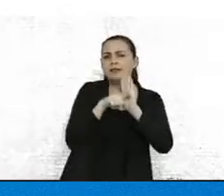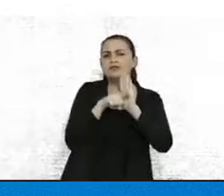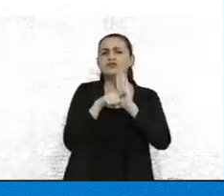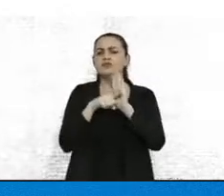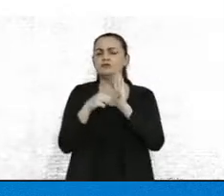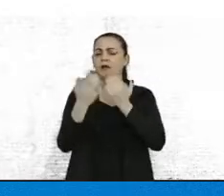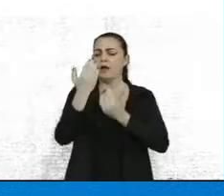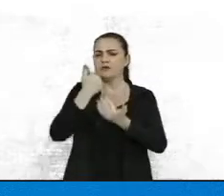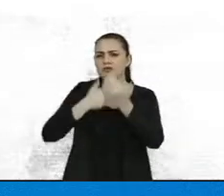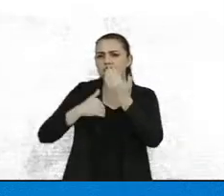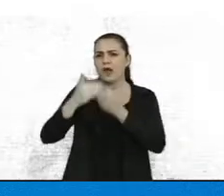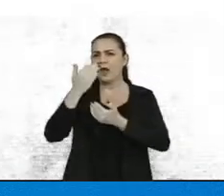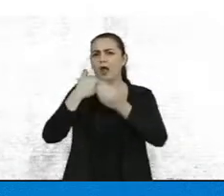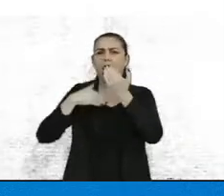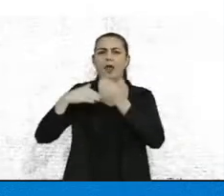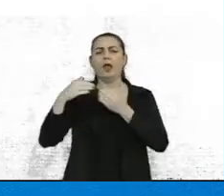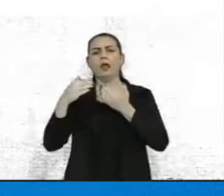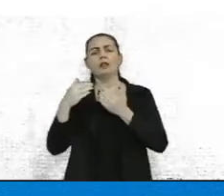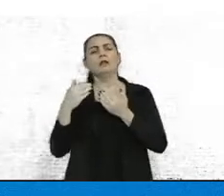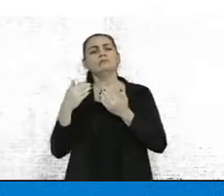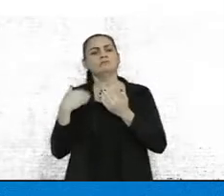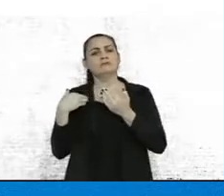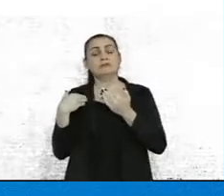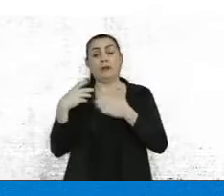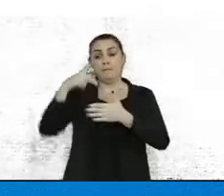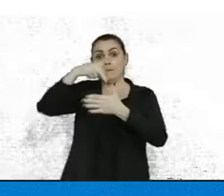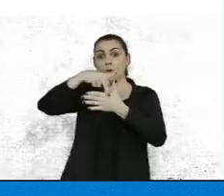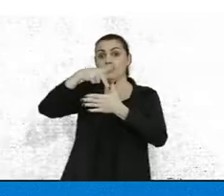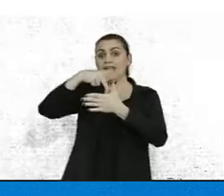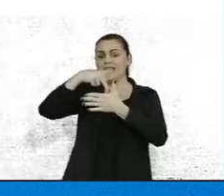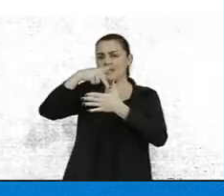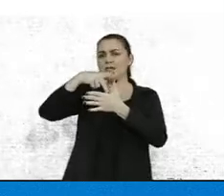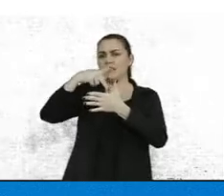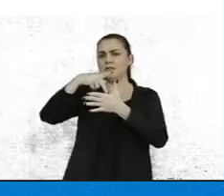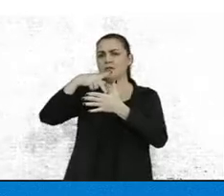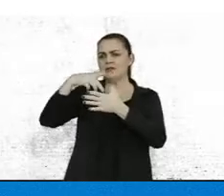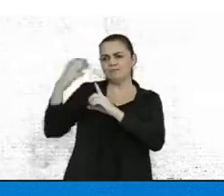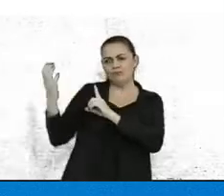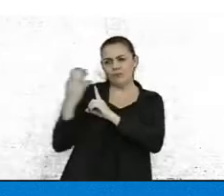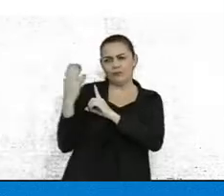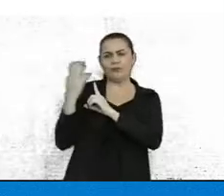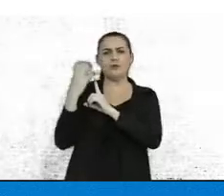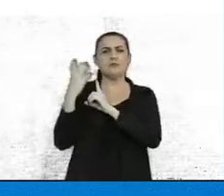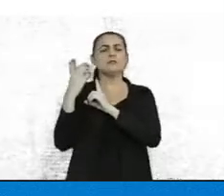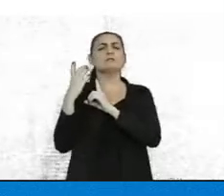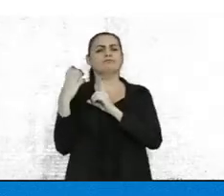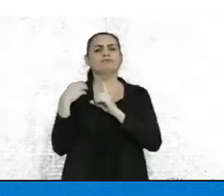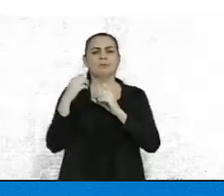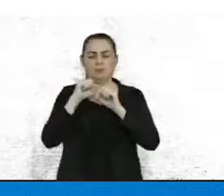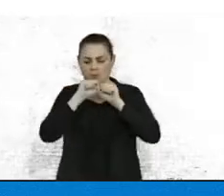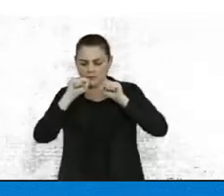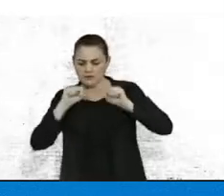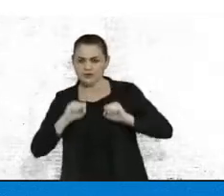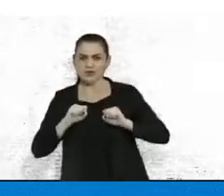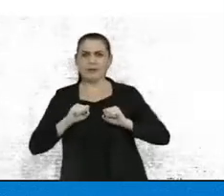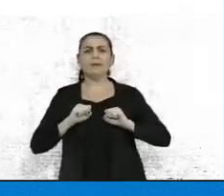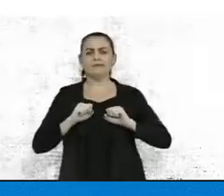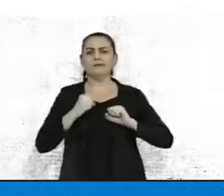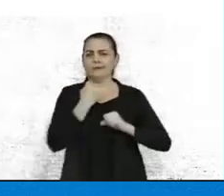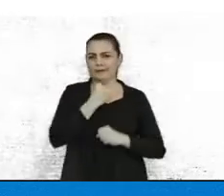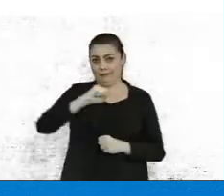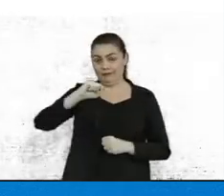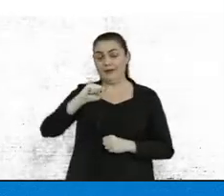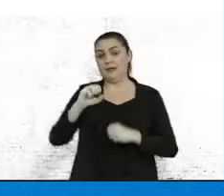algumas proteínas que treinam de forma inadequada o nosso sistema imune, como, por exemplo, o glúten, como, por